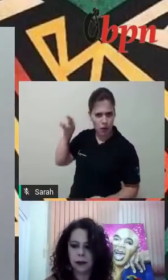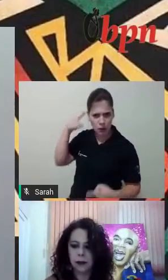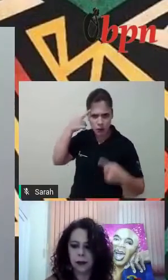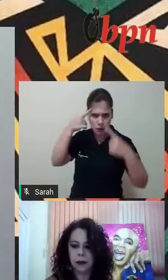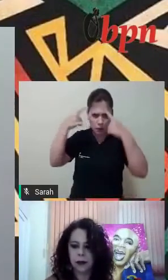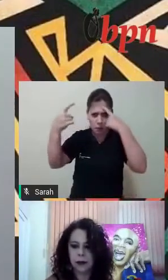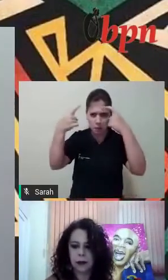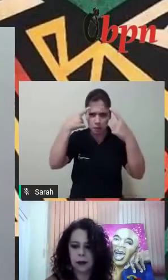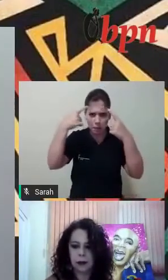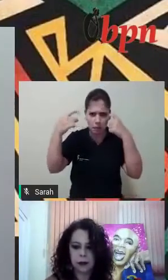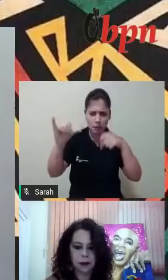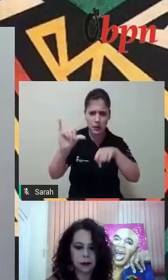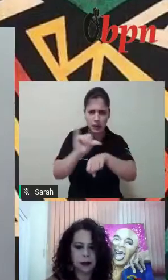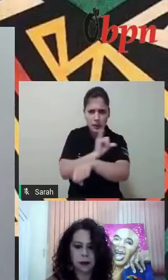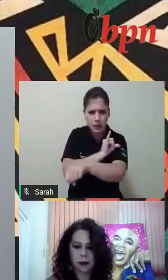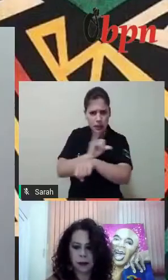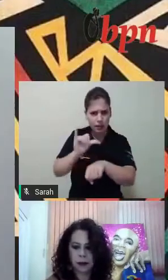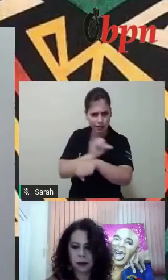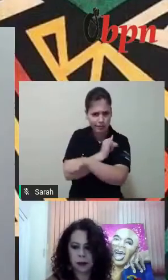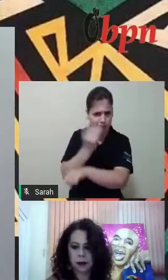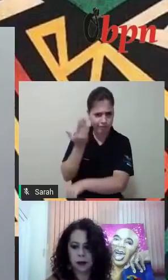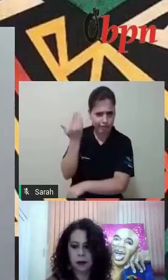nessa e na nossa também